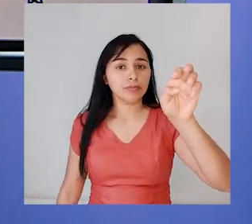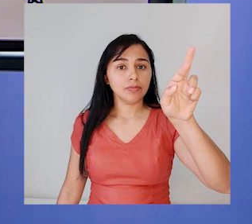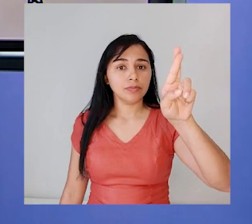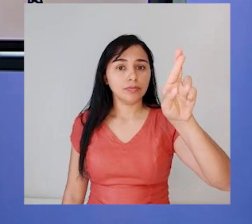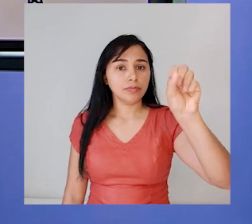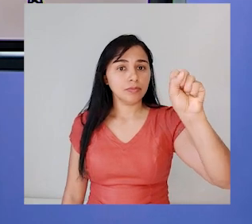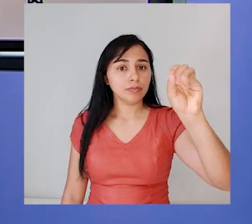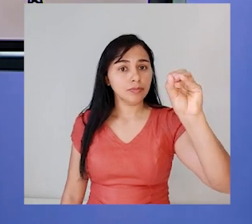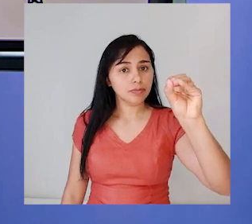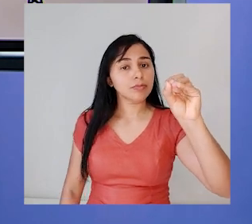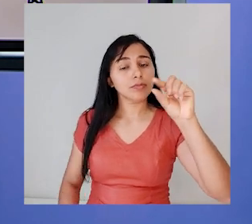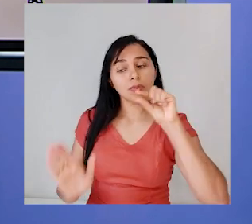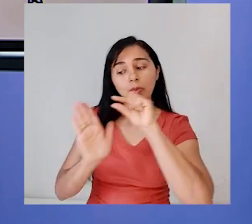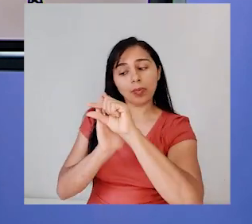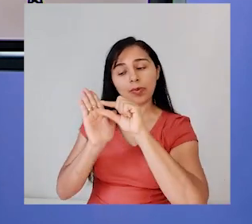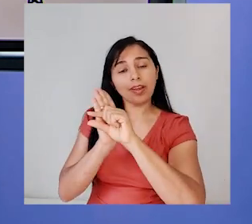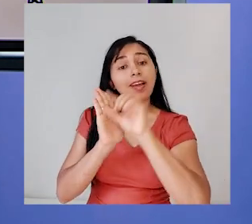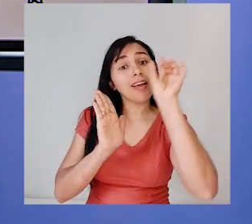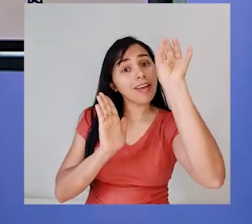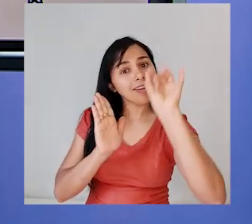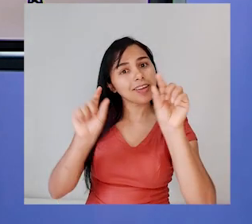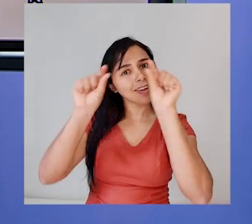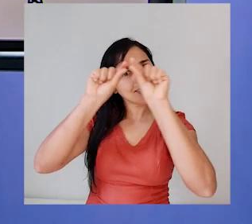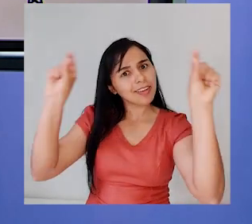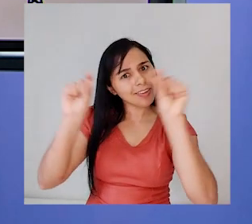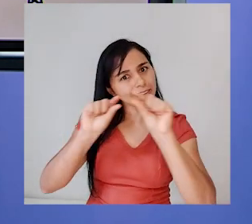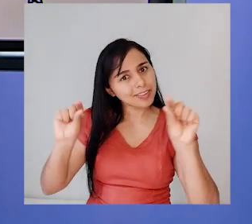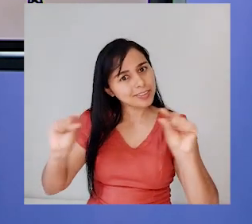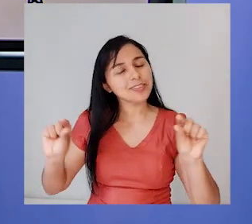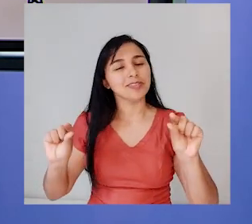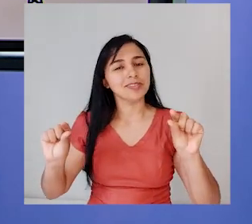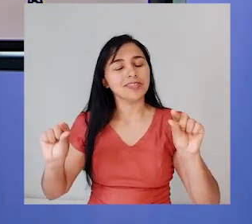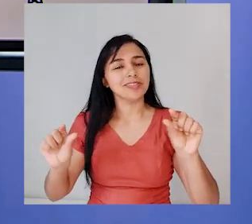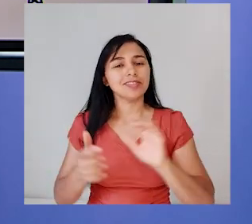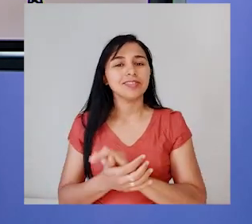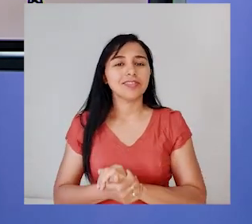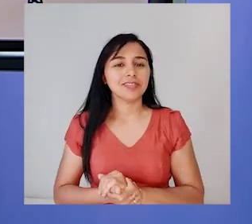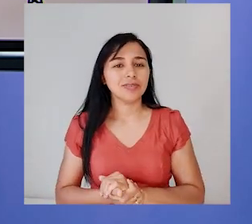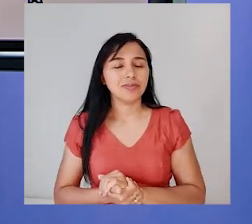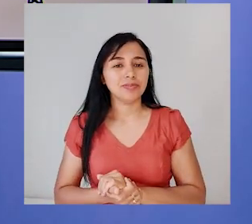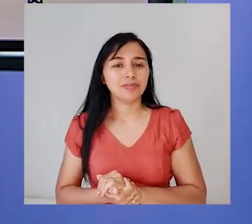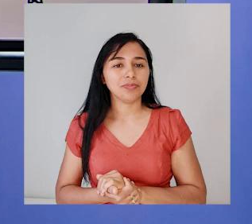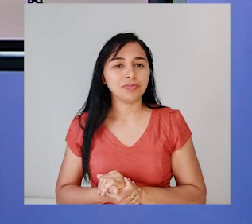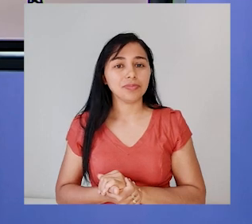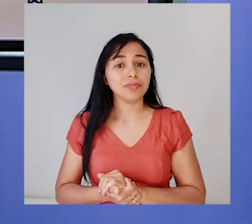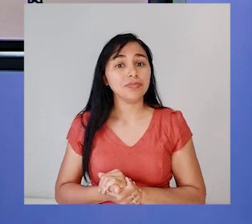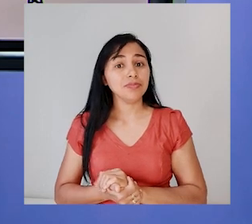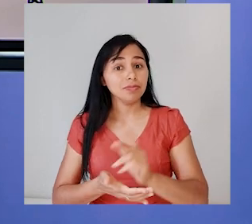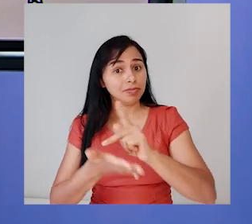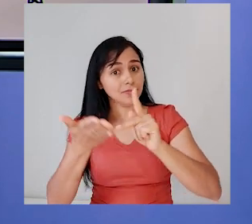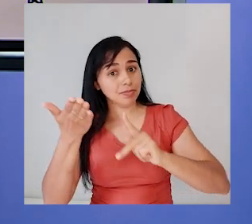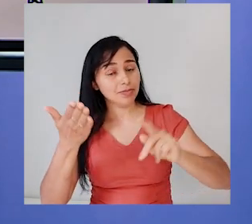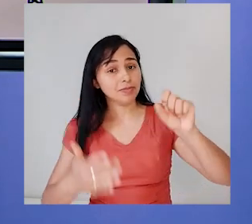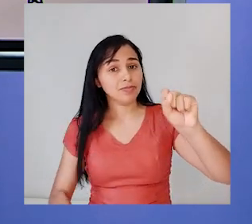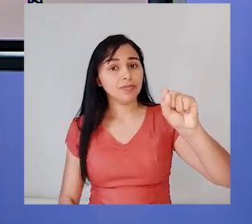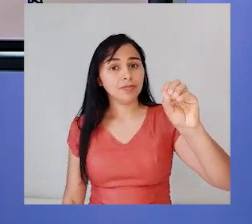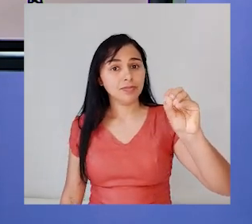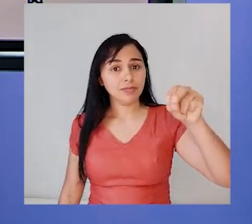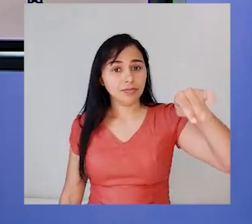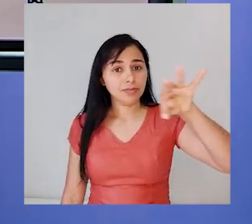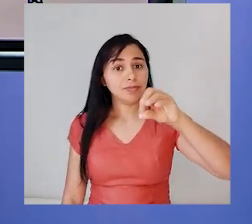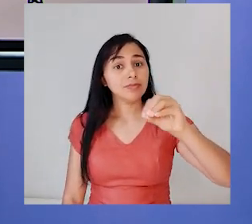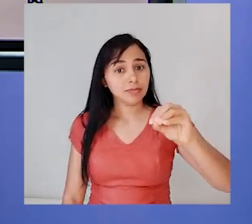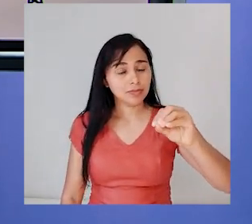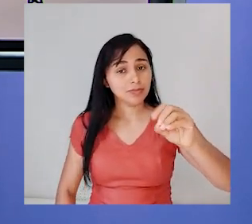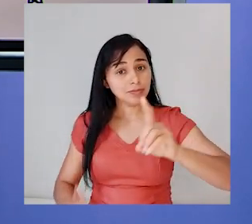é o conjunto de versos daquele poema. Neste poema, Soneto de Separação, temos aqui